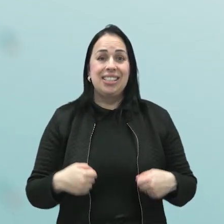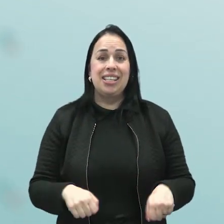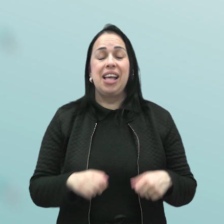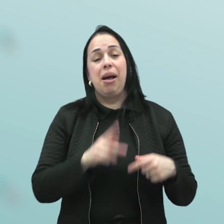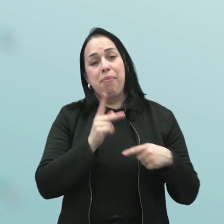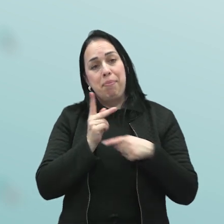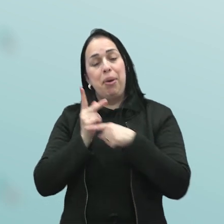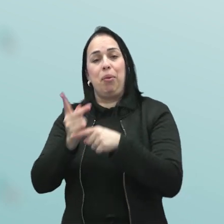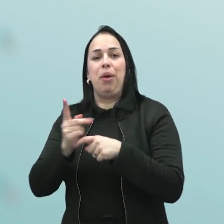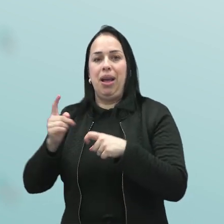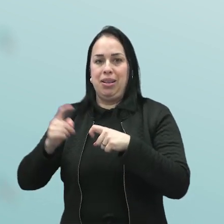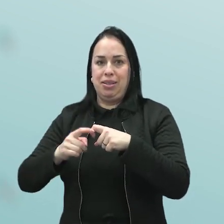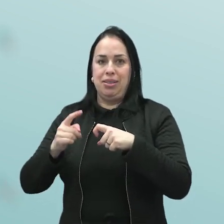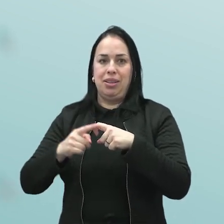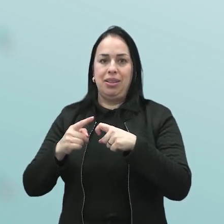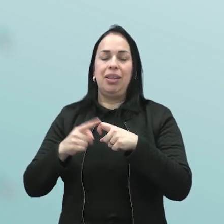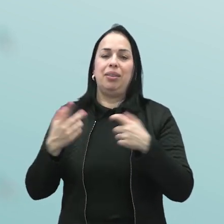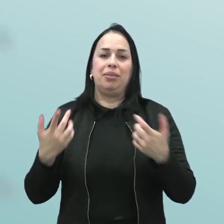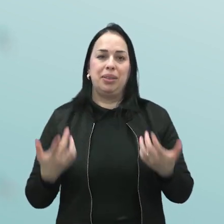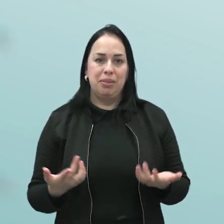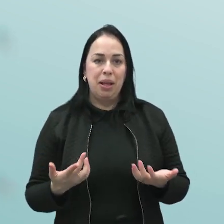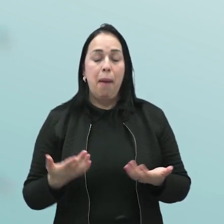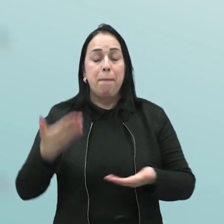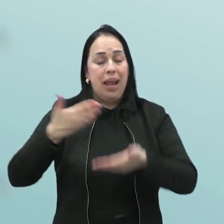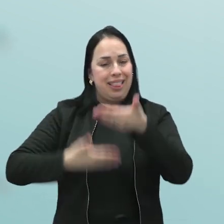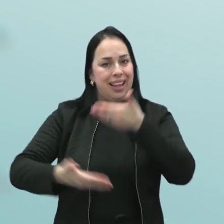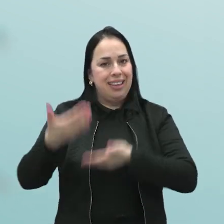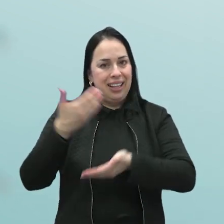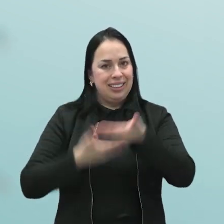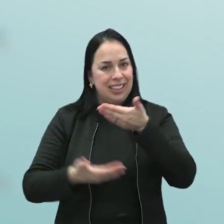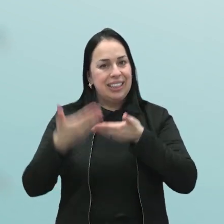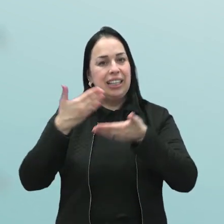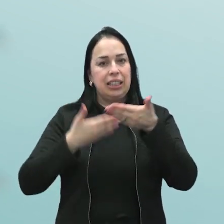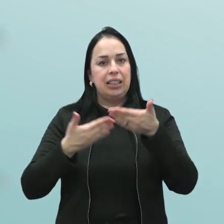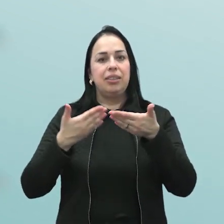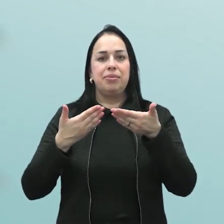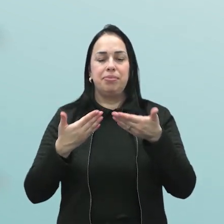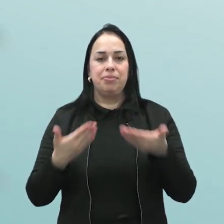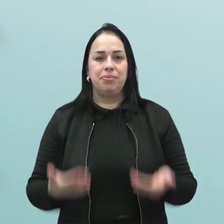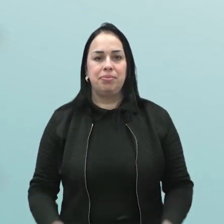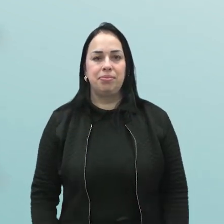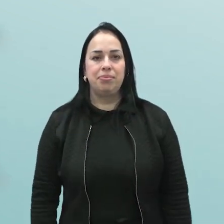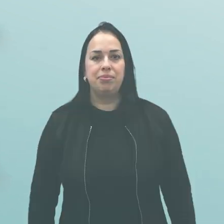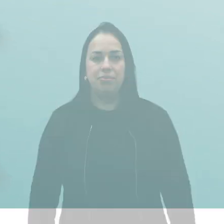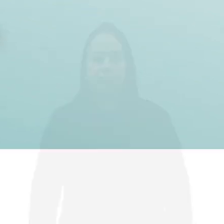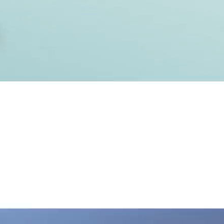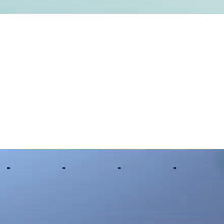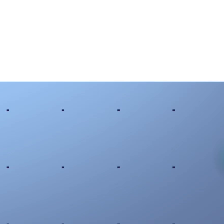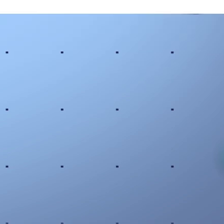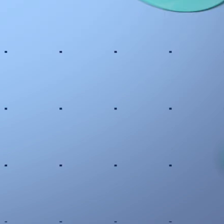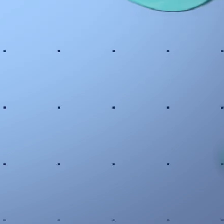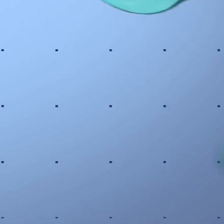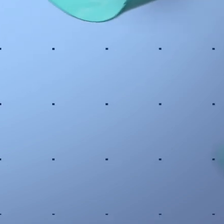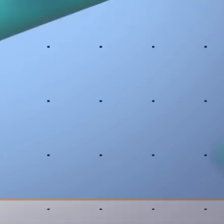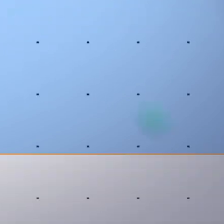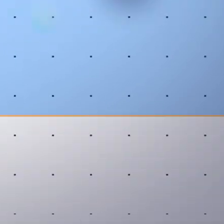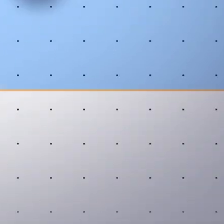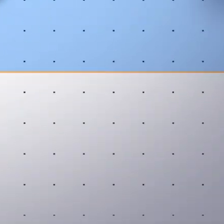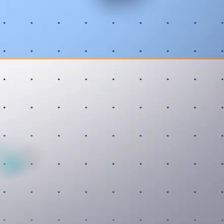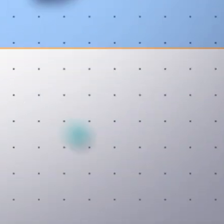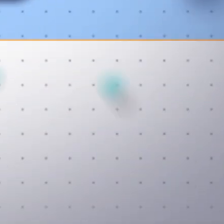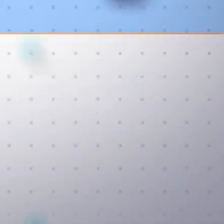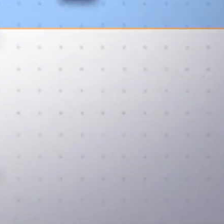necessário o paciente procurar um cirurgião bucomaxilo para tratar esses problemas respiratórios.